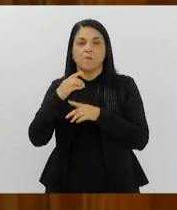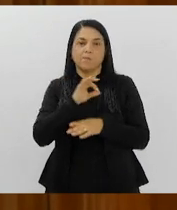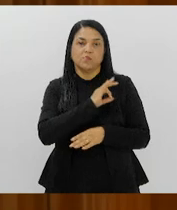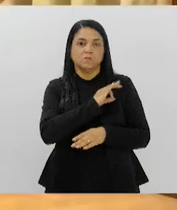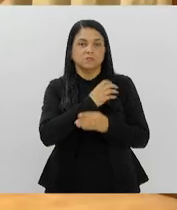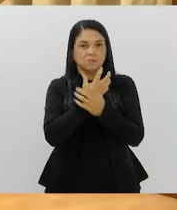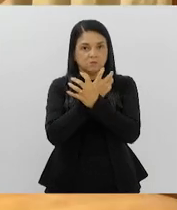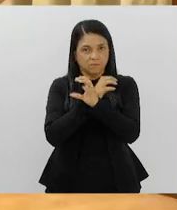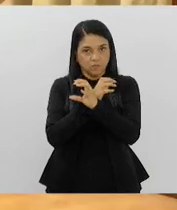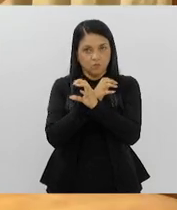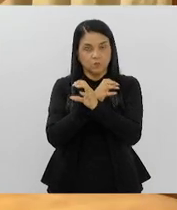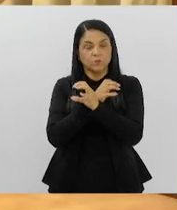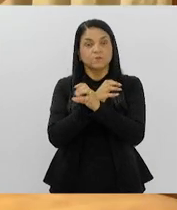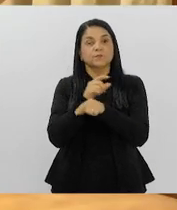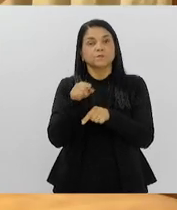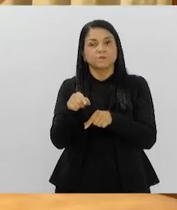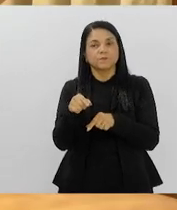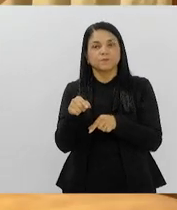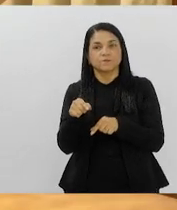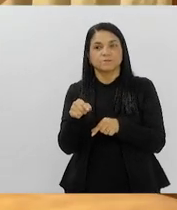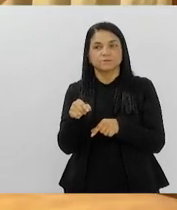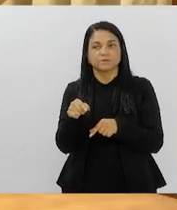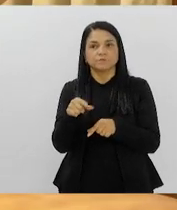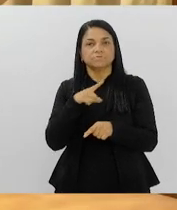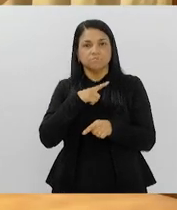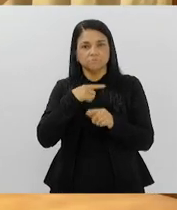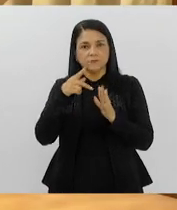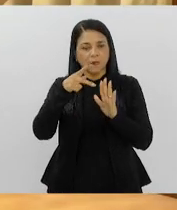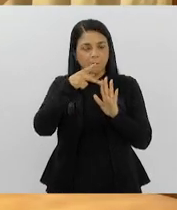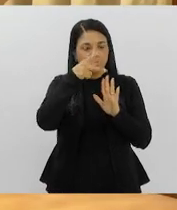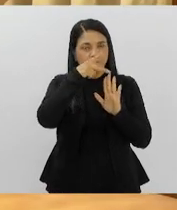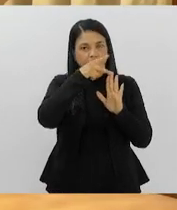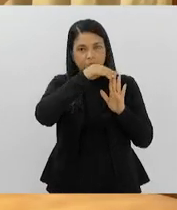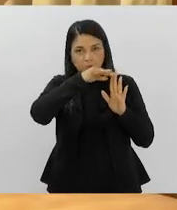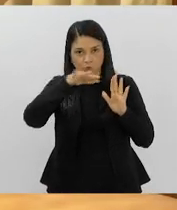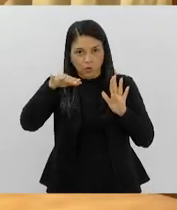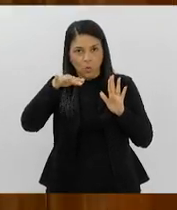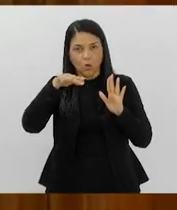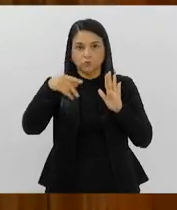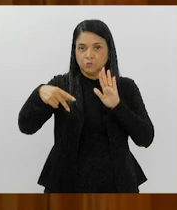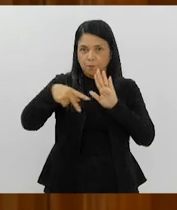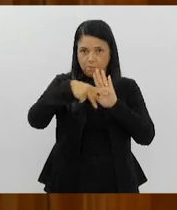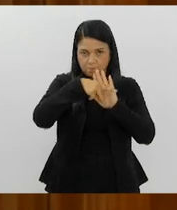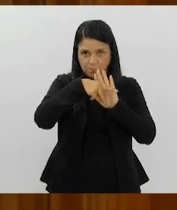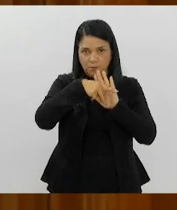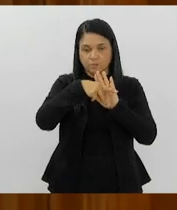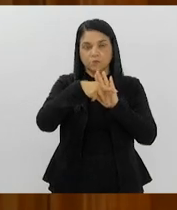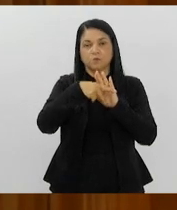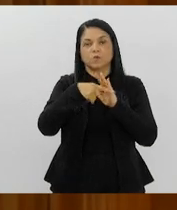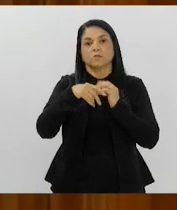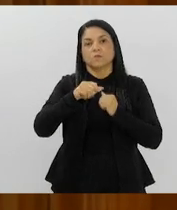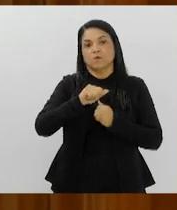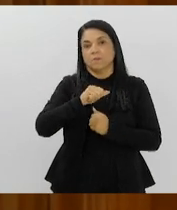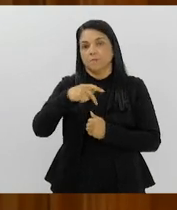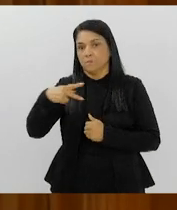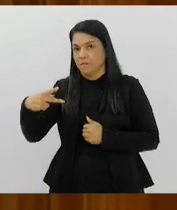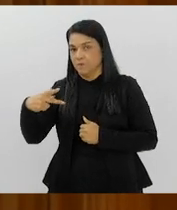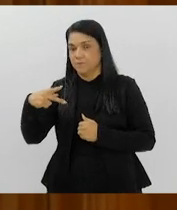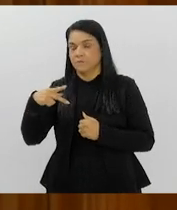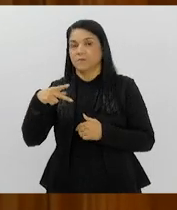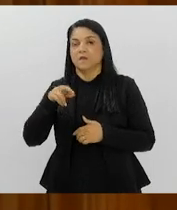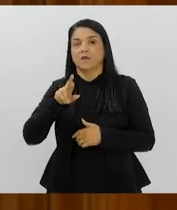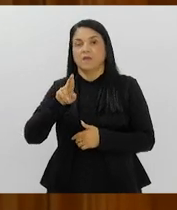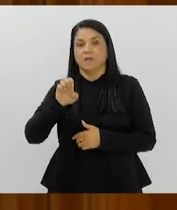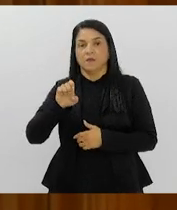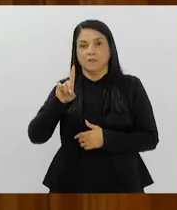a gente... existem protocolos próprios para isso, também através do aplicativo Rede Escola, para debelar o